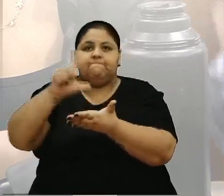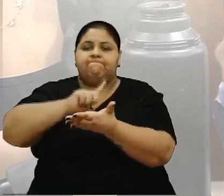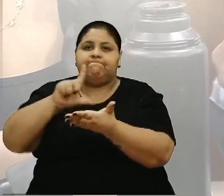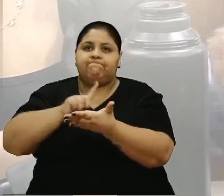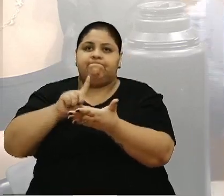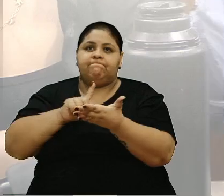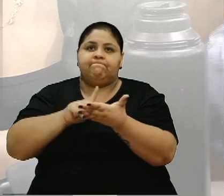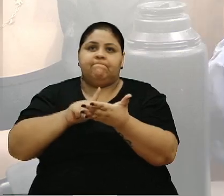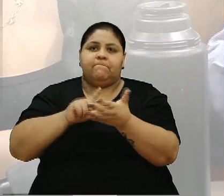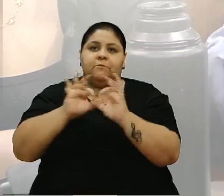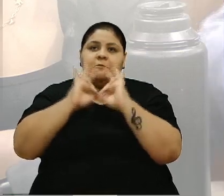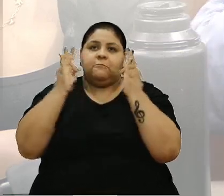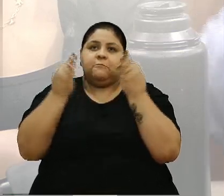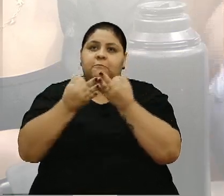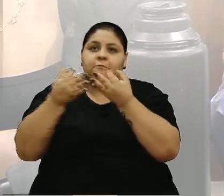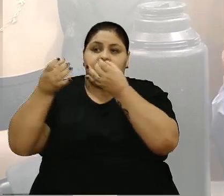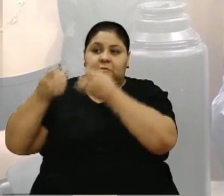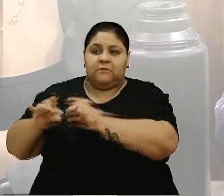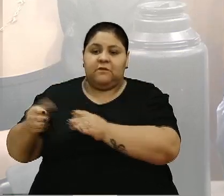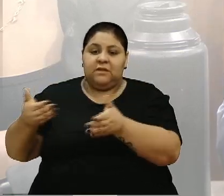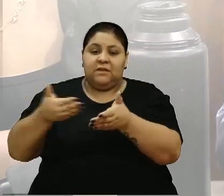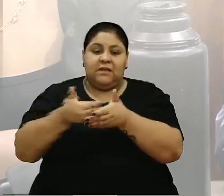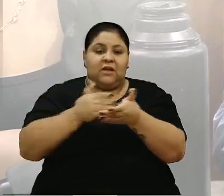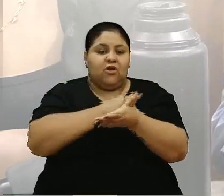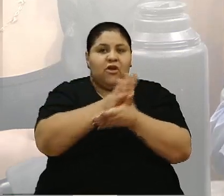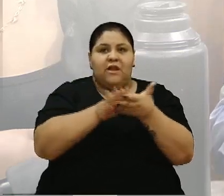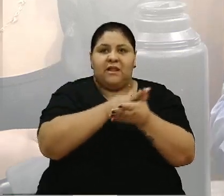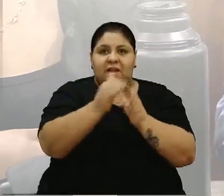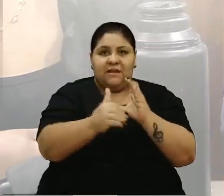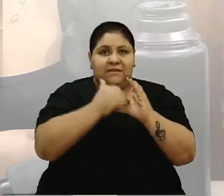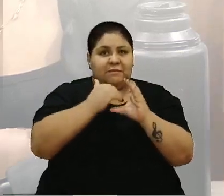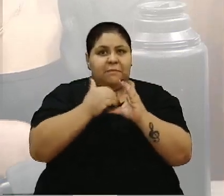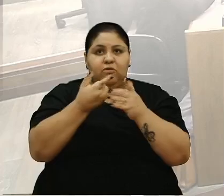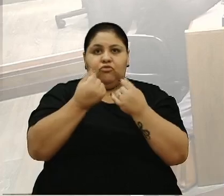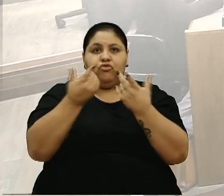famílias atingidas, até agora nenhuma das famílias receberam auxílio.